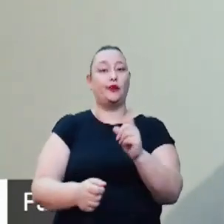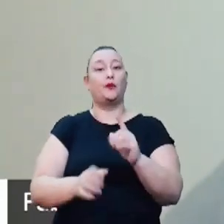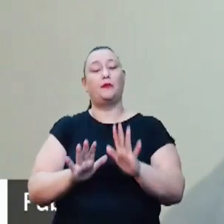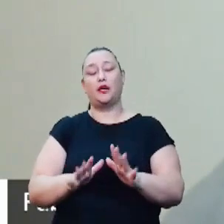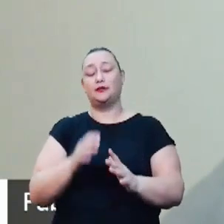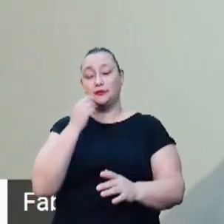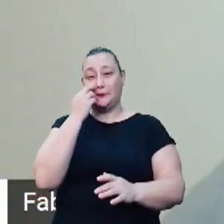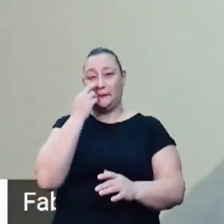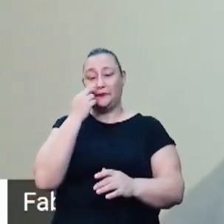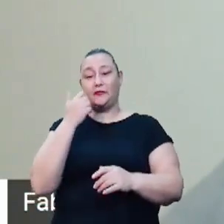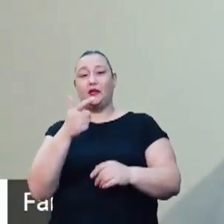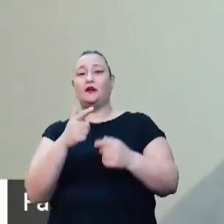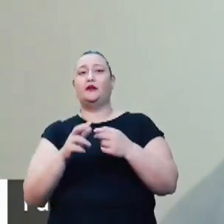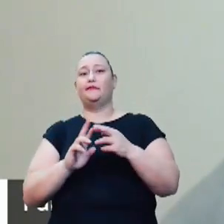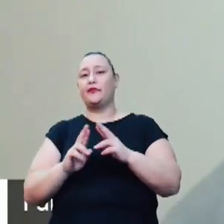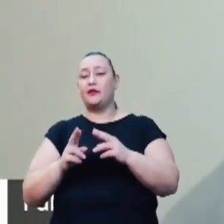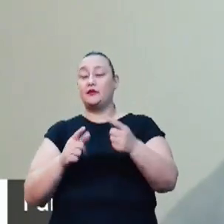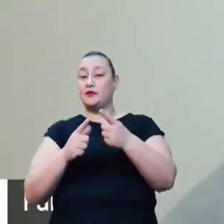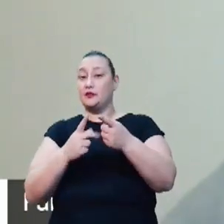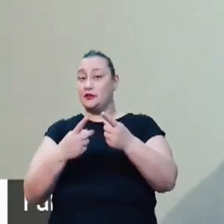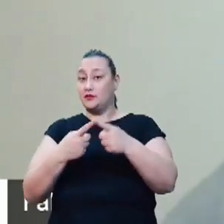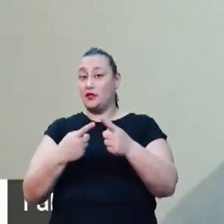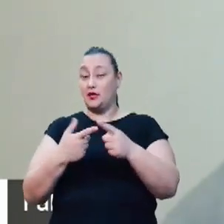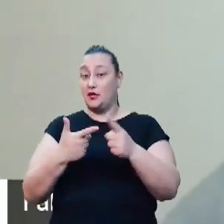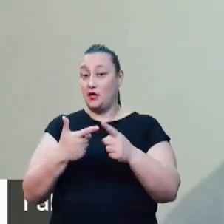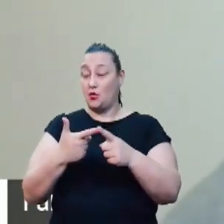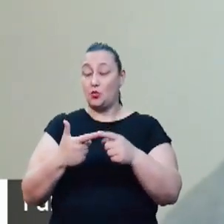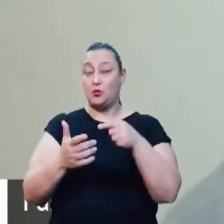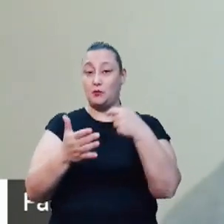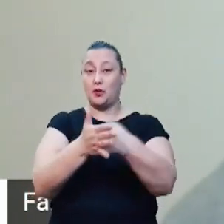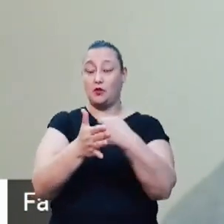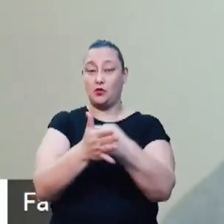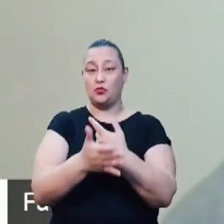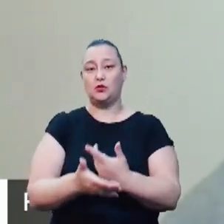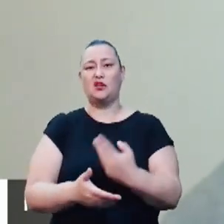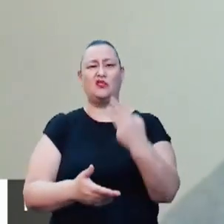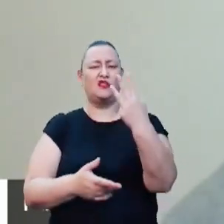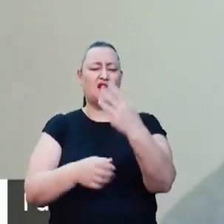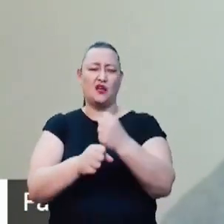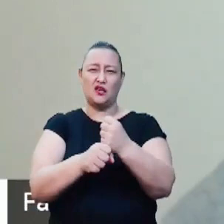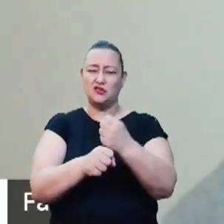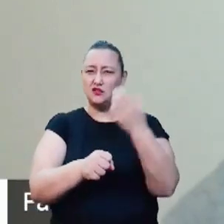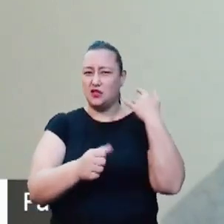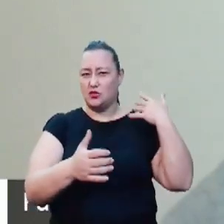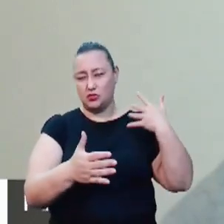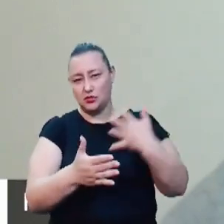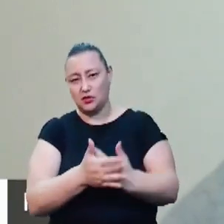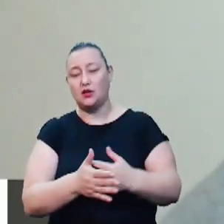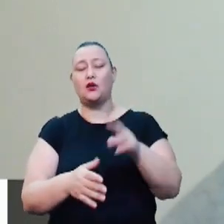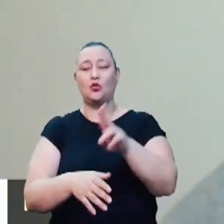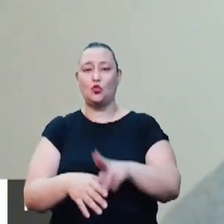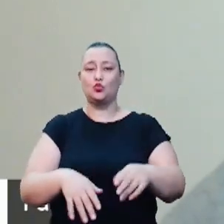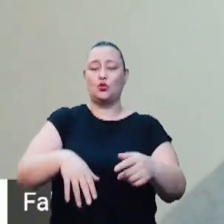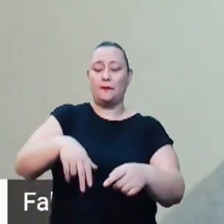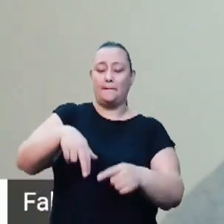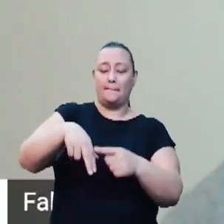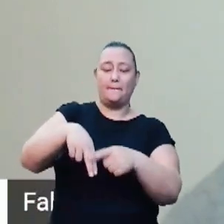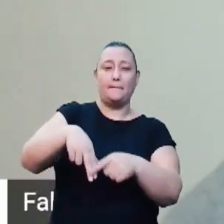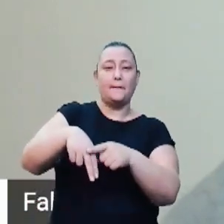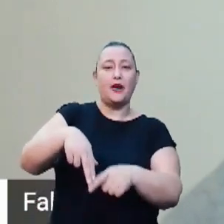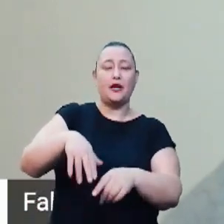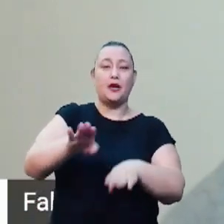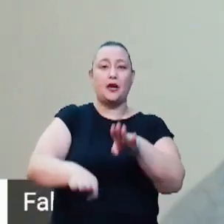aí. E em relação à segunda pergunta, a pessoa falou assim, há 3 anos eu aplico toxina botulínica nas pernas e nos pés,